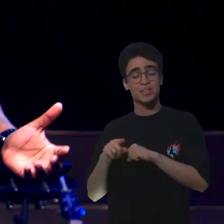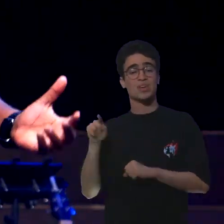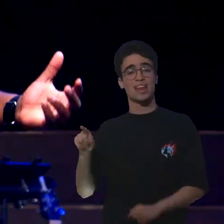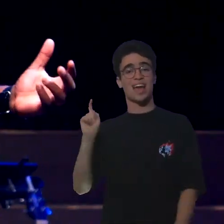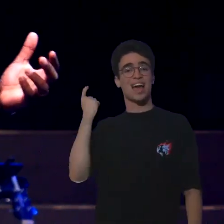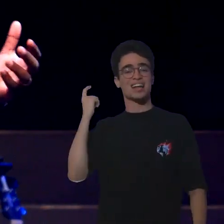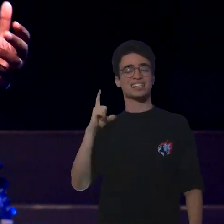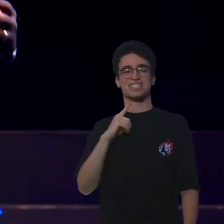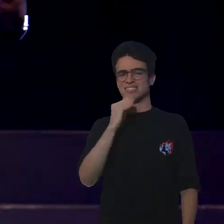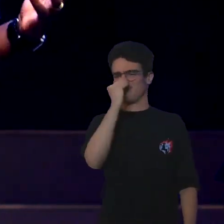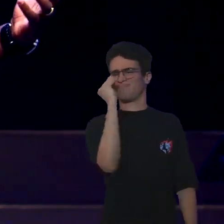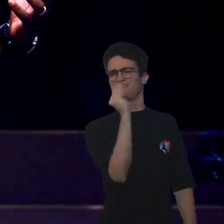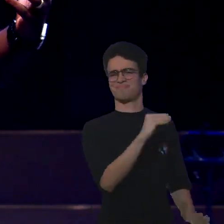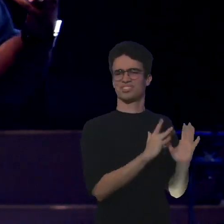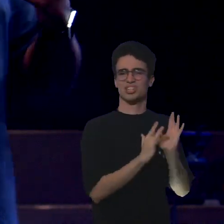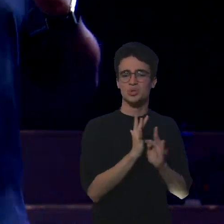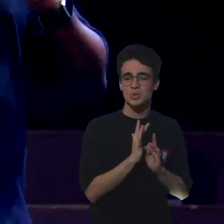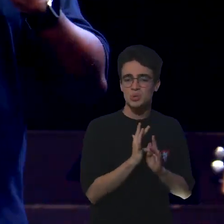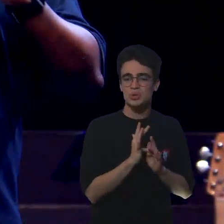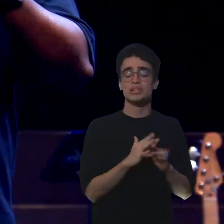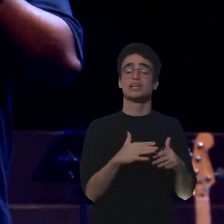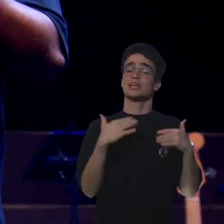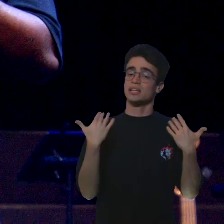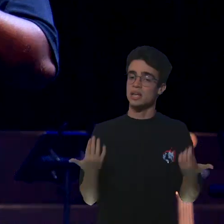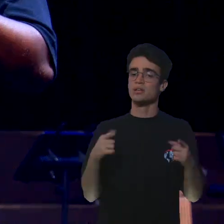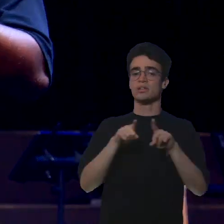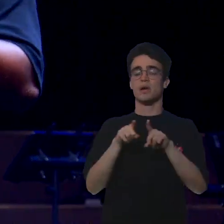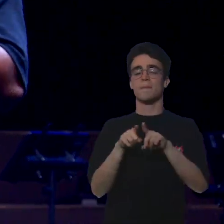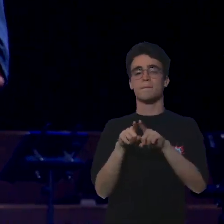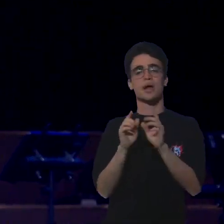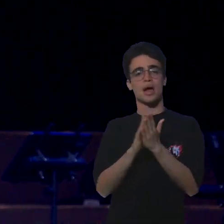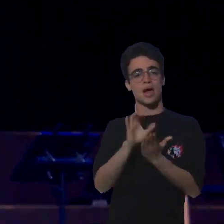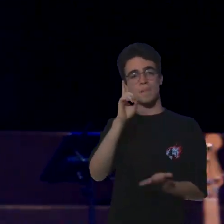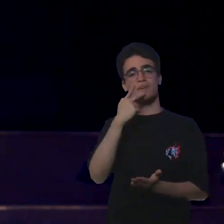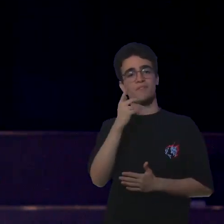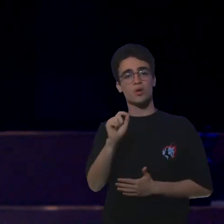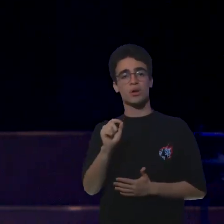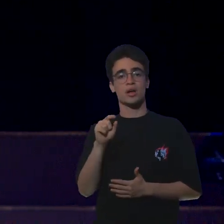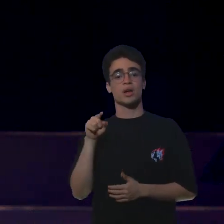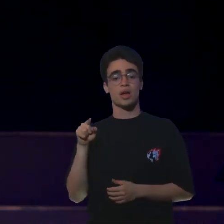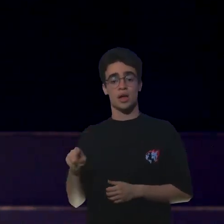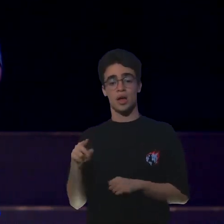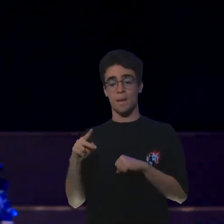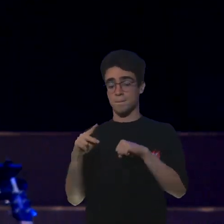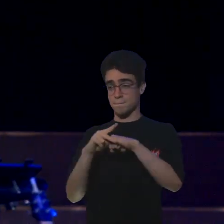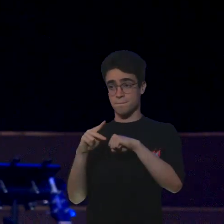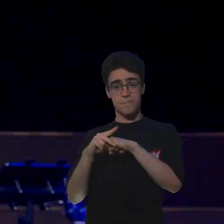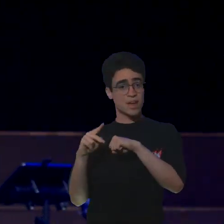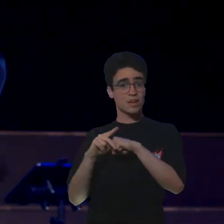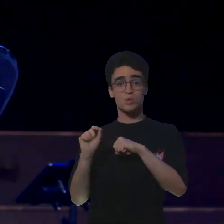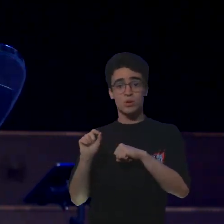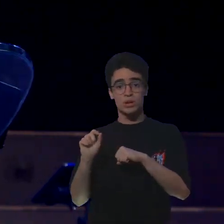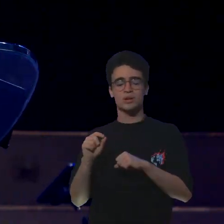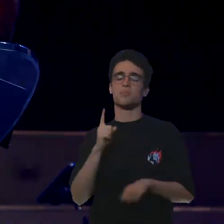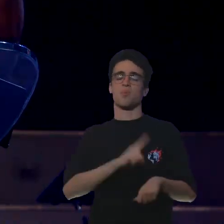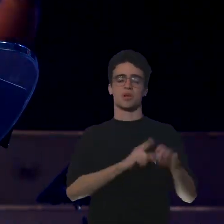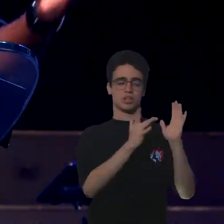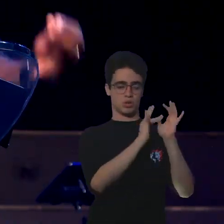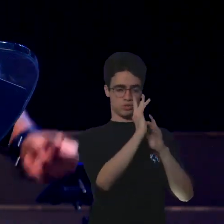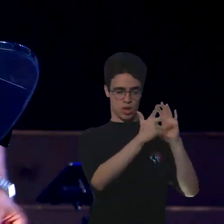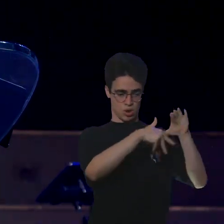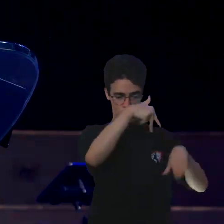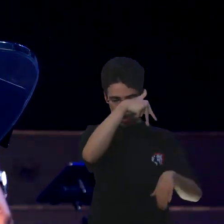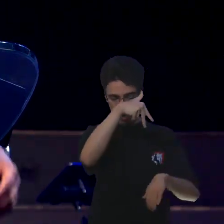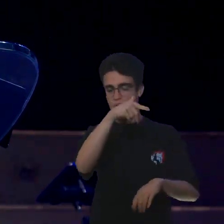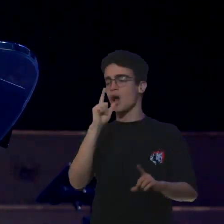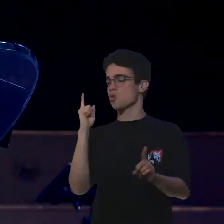Jesus. E dizem que a Bíblia vai relatar isso, que ele foi um dos primeiros, que depois que Jesus ressuscitou, ele teve um encontro